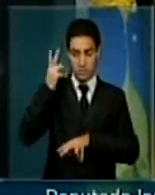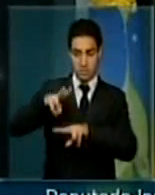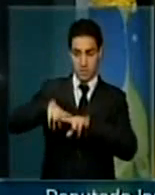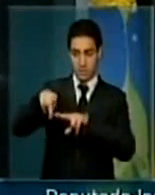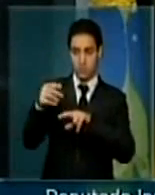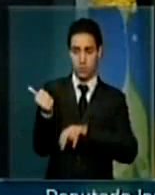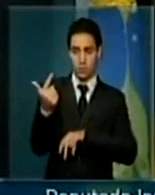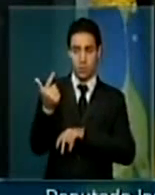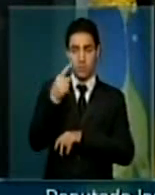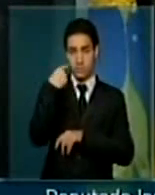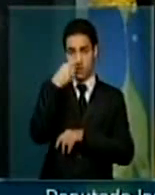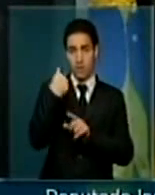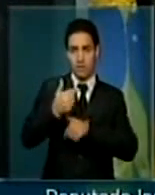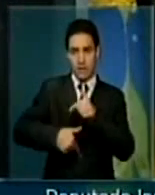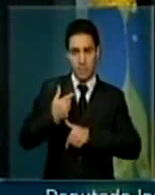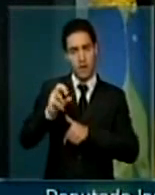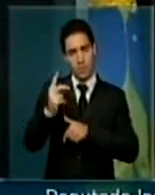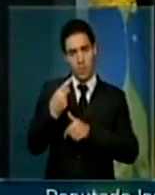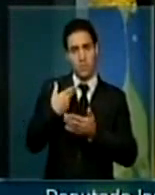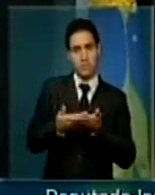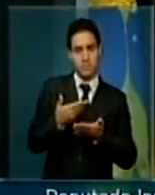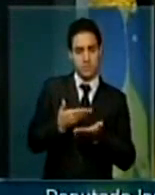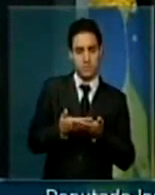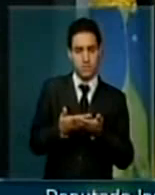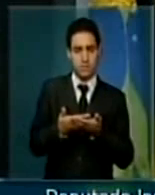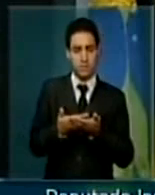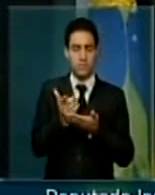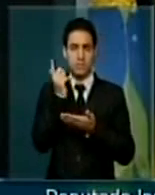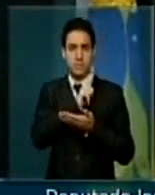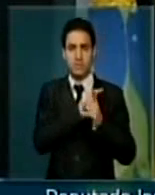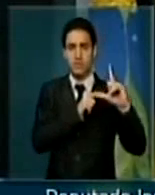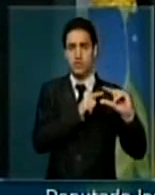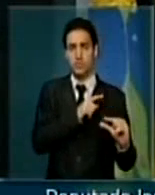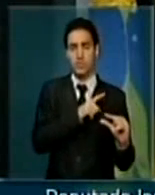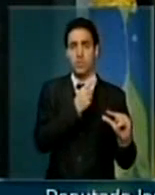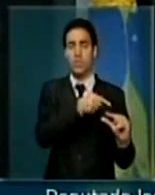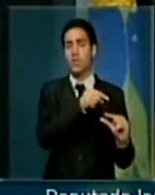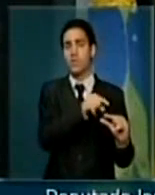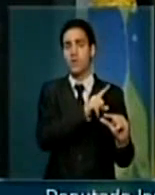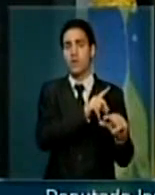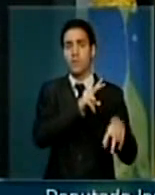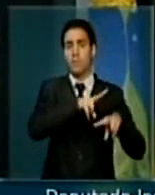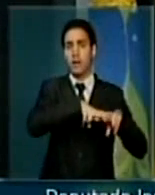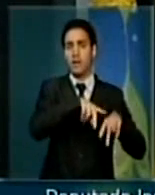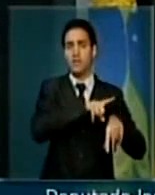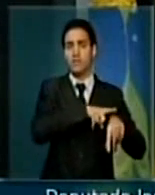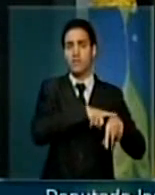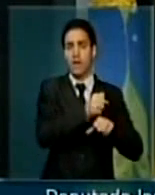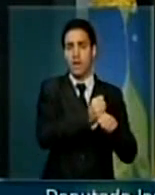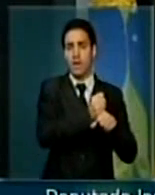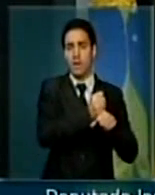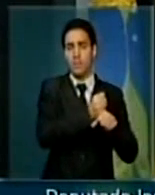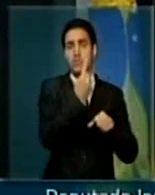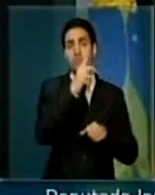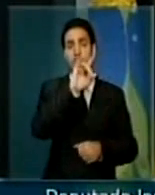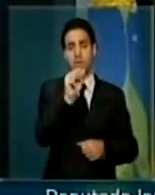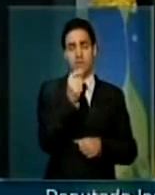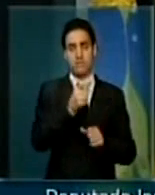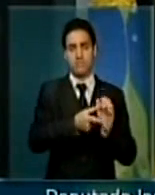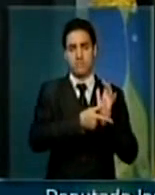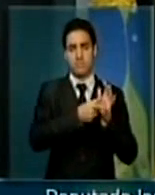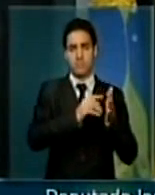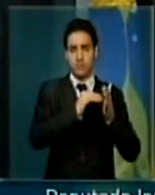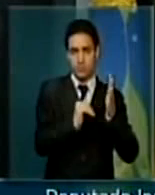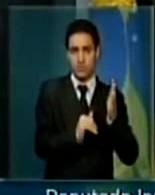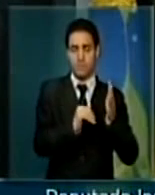de trabalho, de estudos, diminuir a pena em um dia. E, ao mesmo tempo, eu quero falar sobre